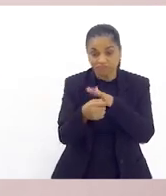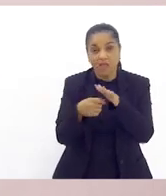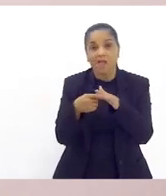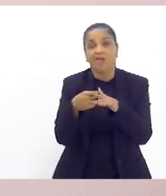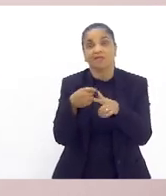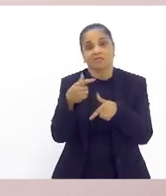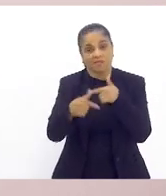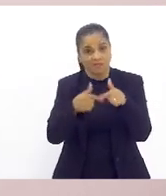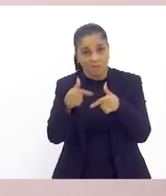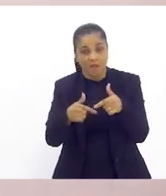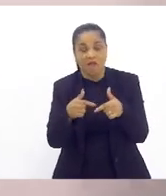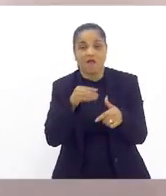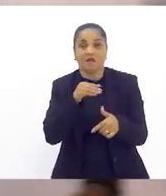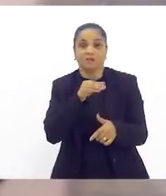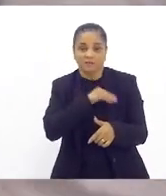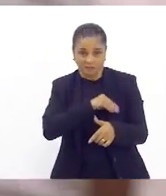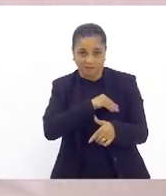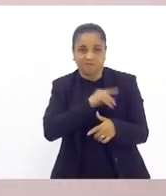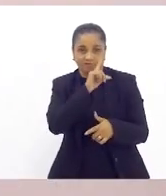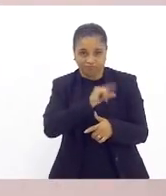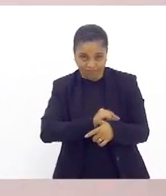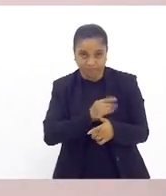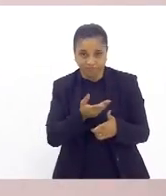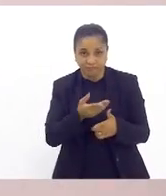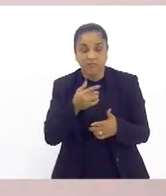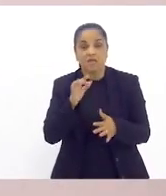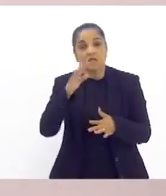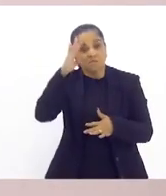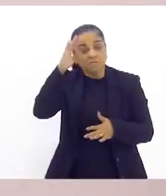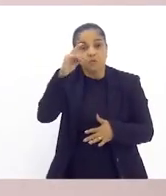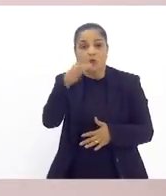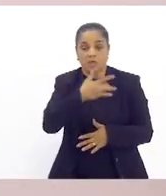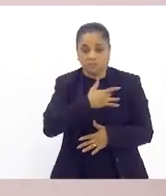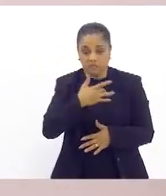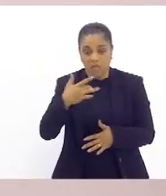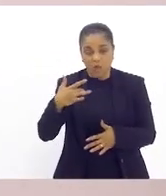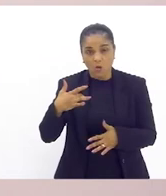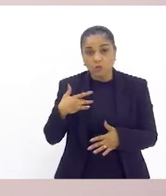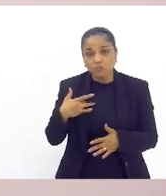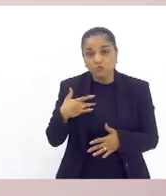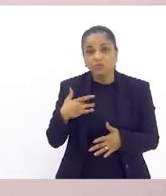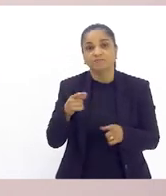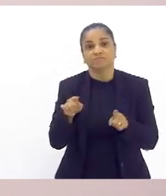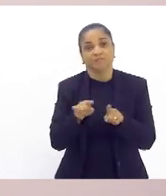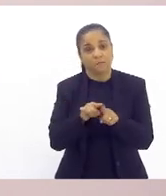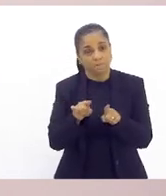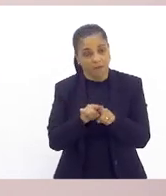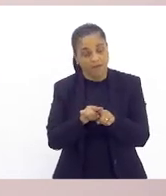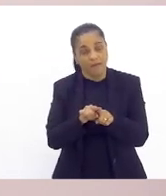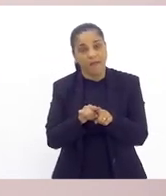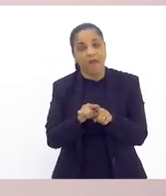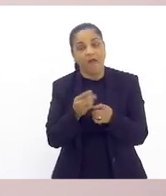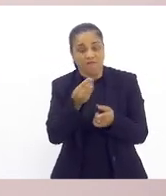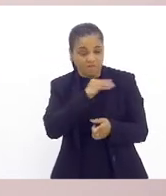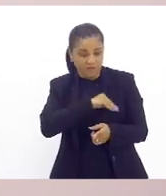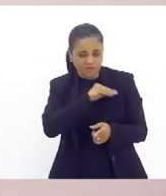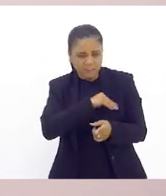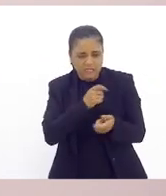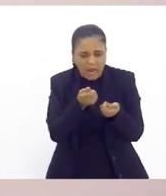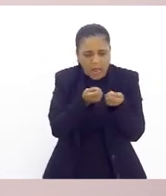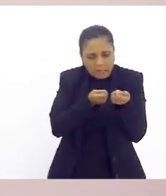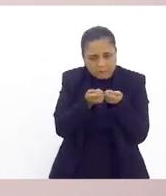vamos falar uma coisa mais séria que é saúde né financeira a gente aperta um pouquinho a gente pode conseguir se avistar algumas pessoas algumas